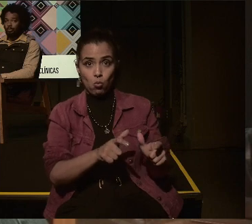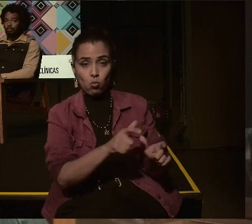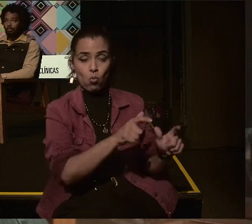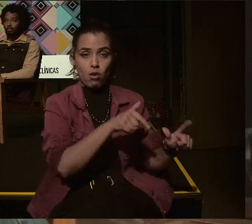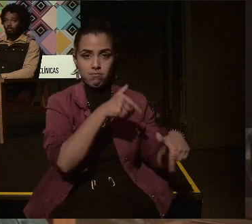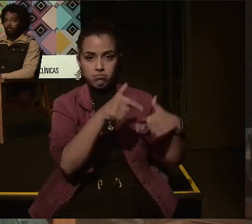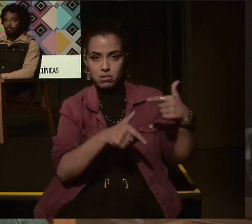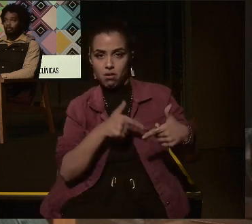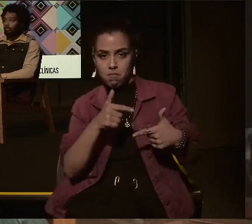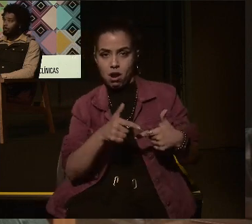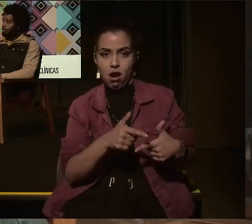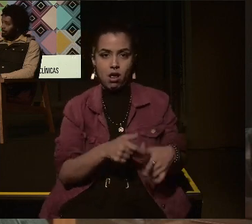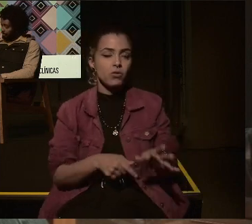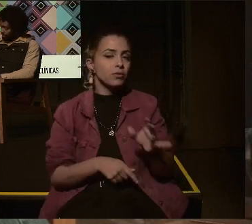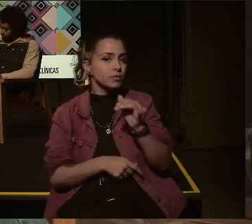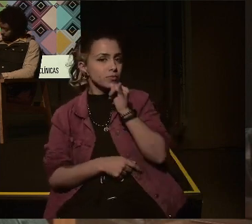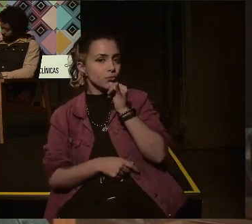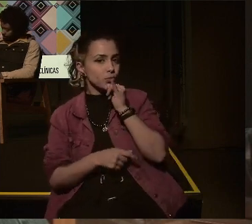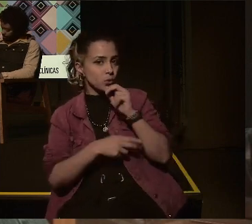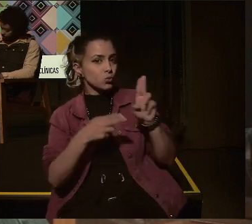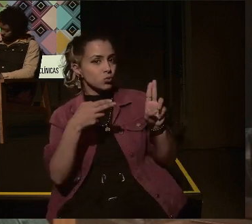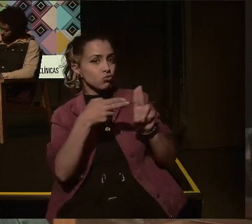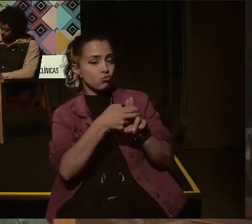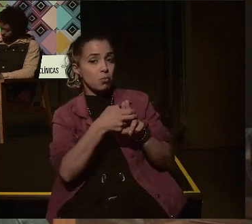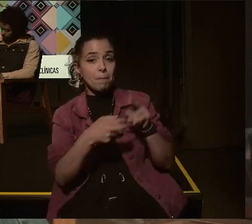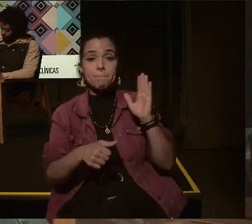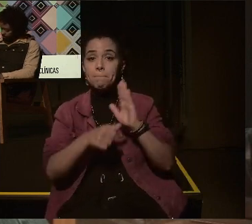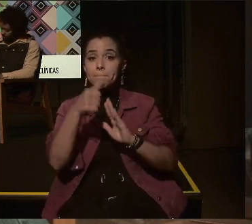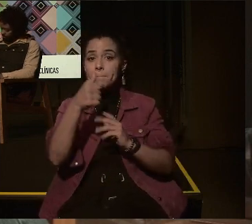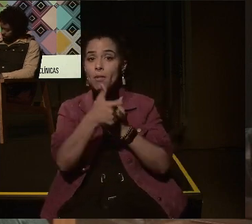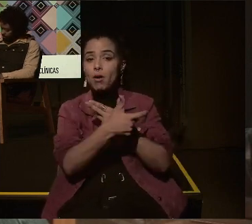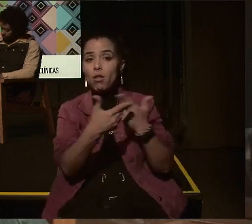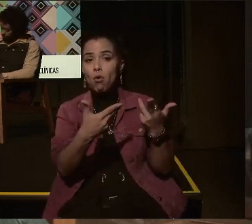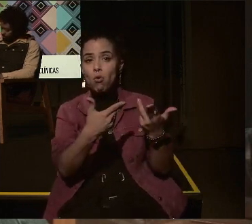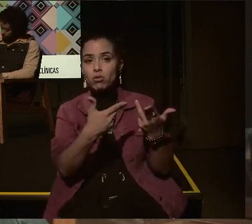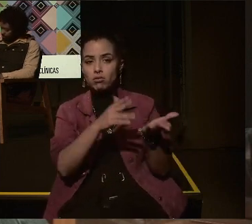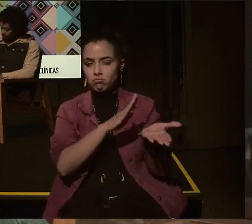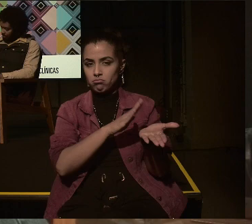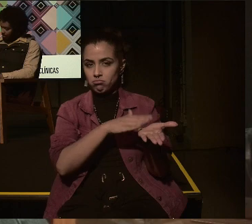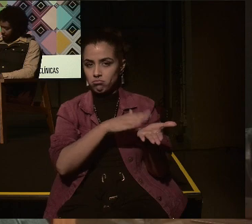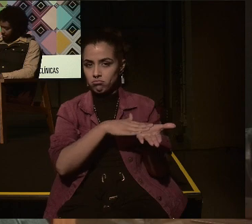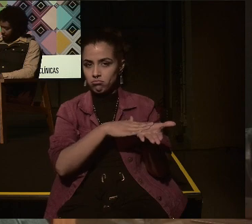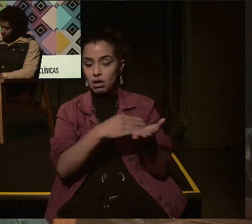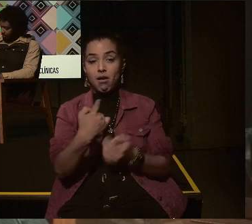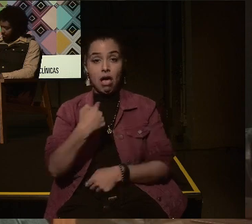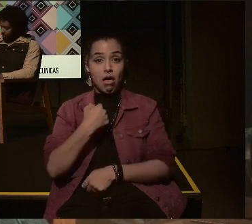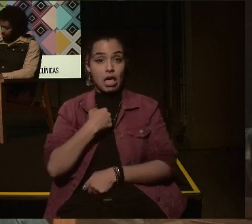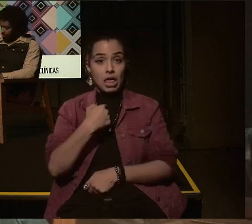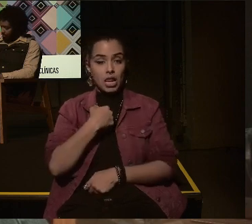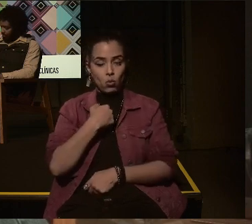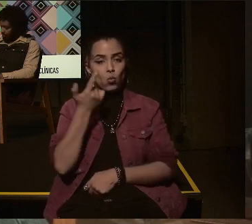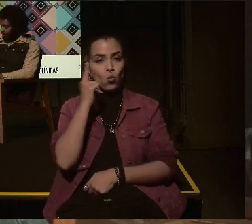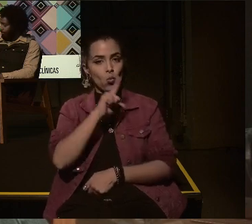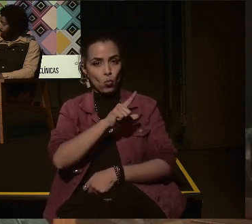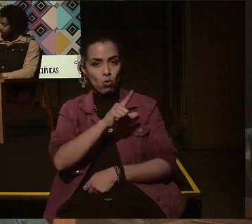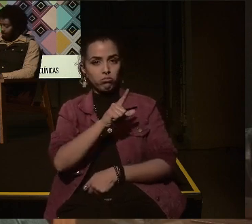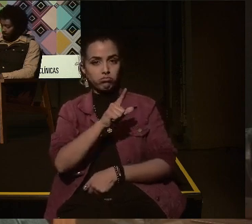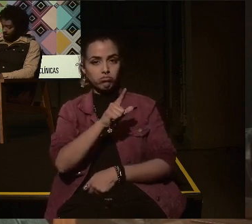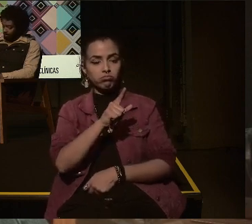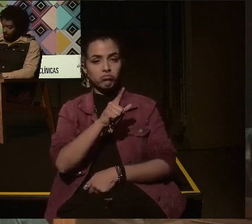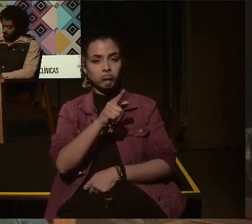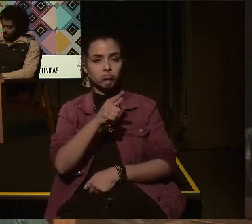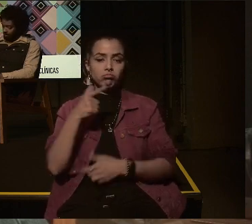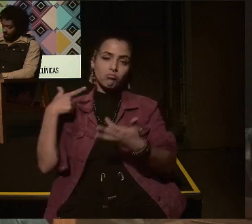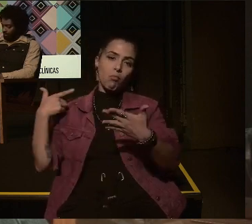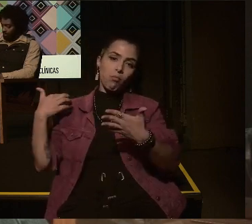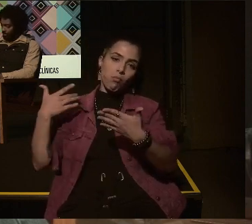coisas que eu fui exigido a fazer era me desnortear perante grande parte das coisas que